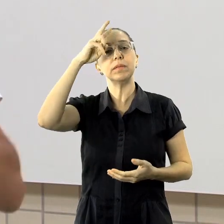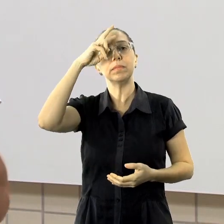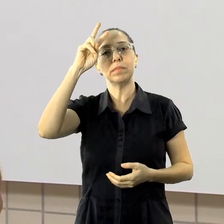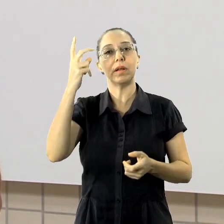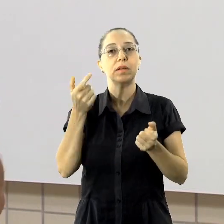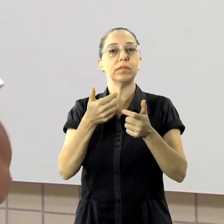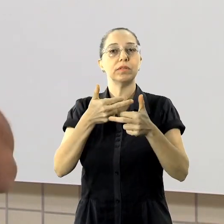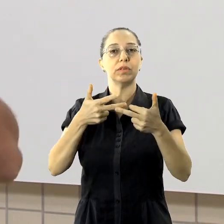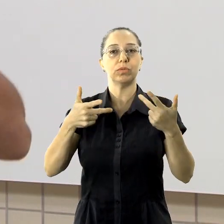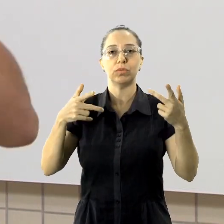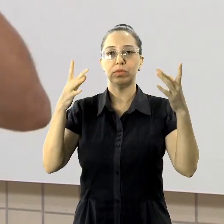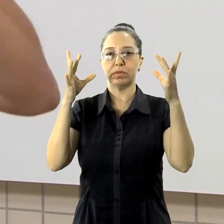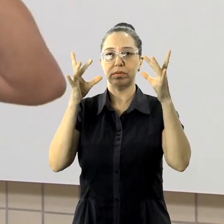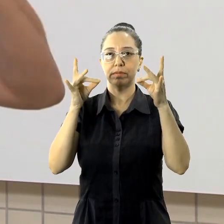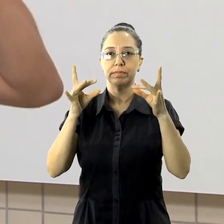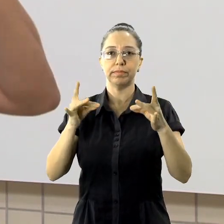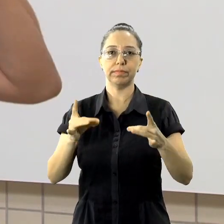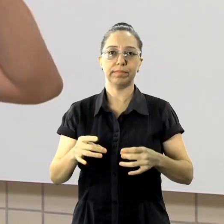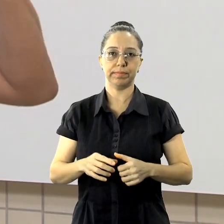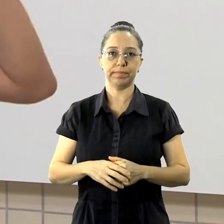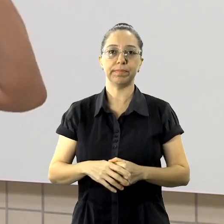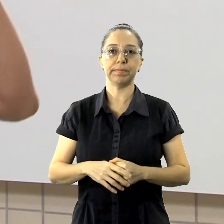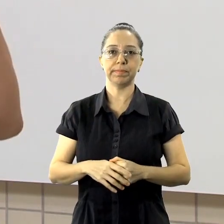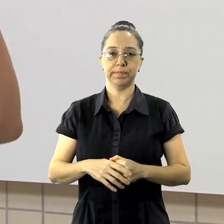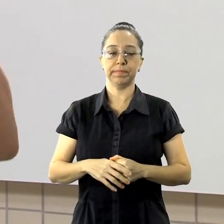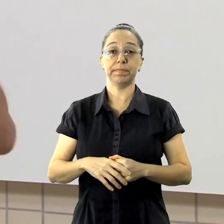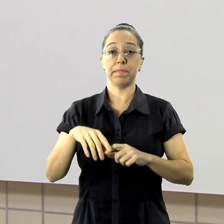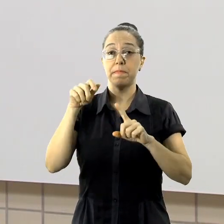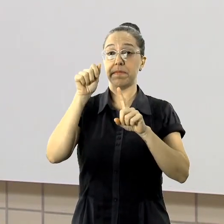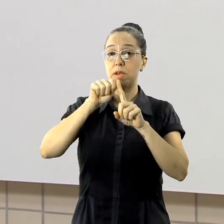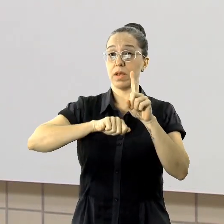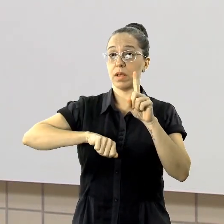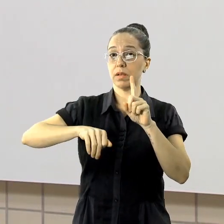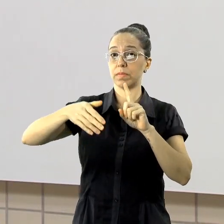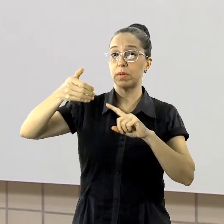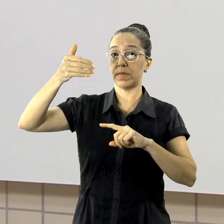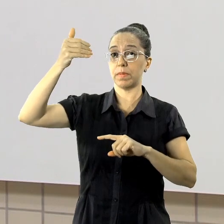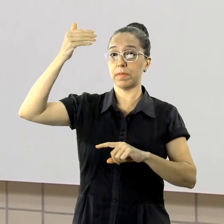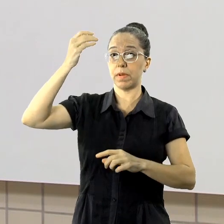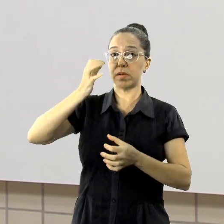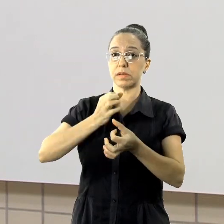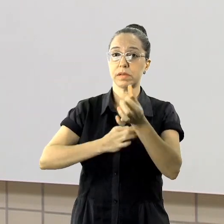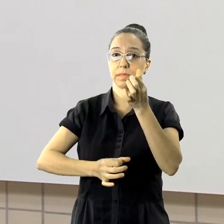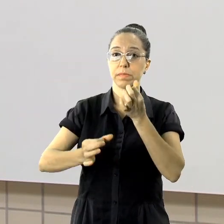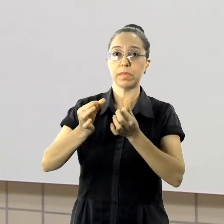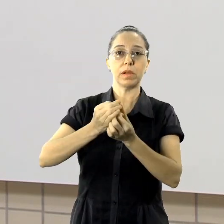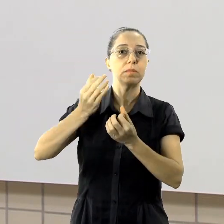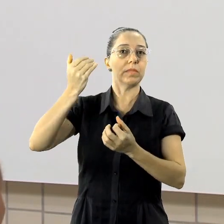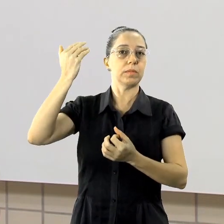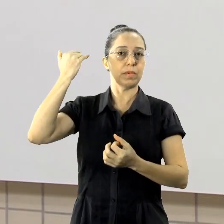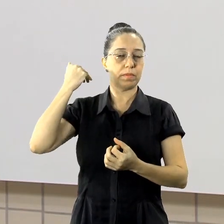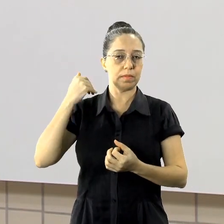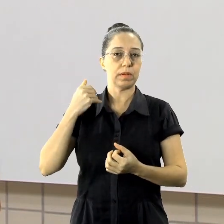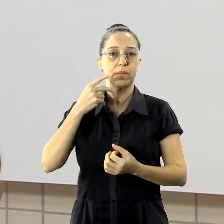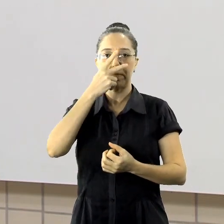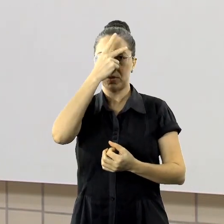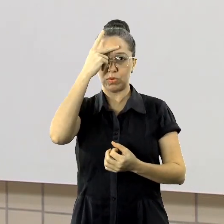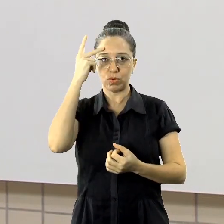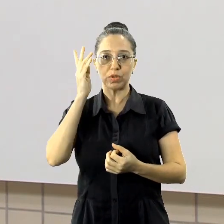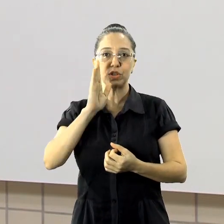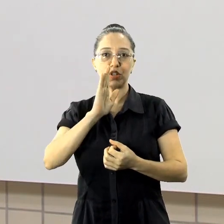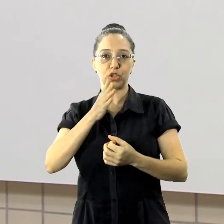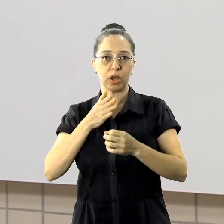alguns detalhes. Ao longo dos meses anteriores, no semestre anterior, para aqueles colegas que já acessaram a plataforma